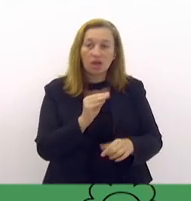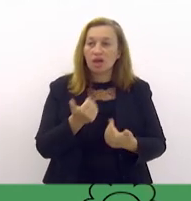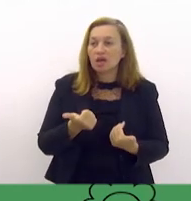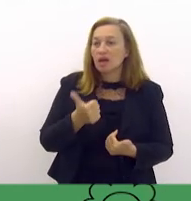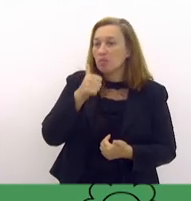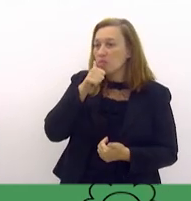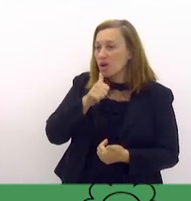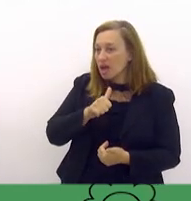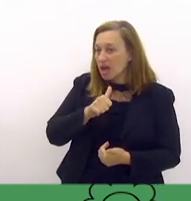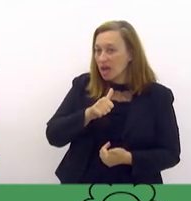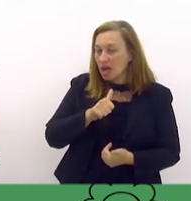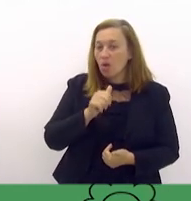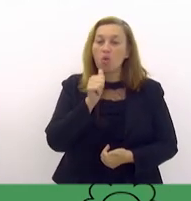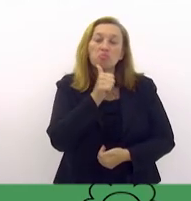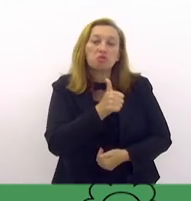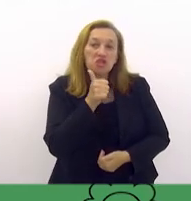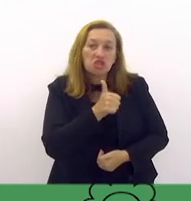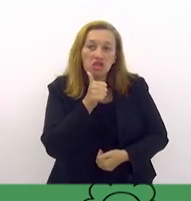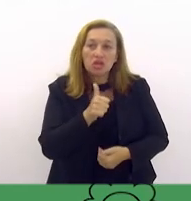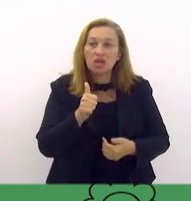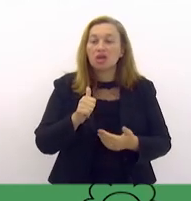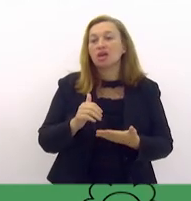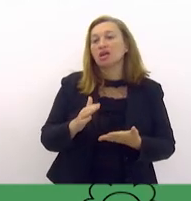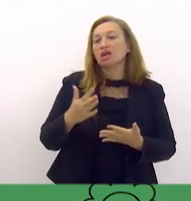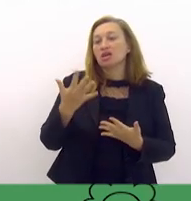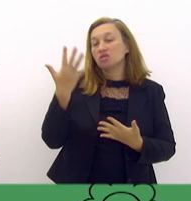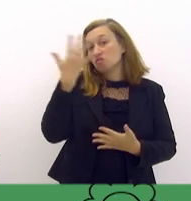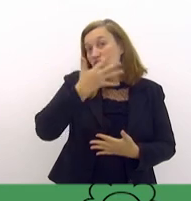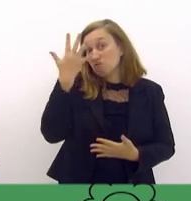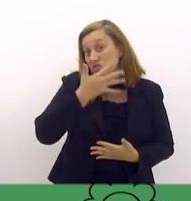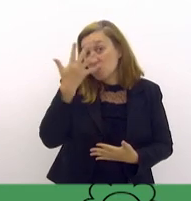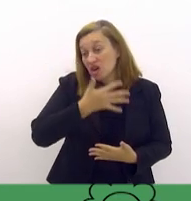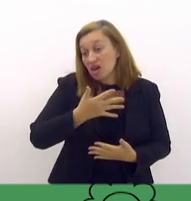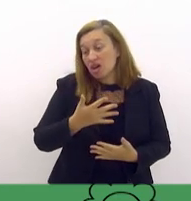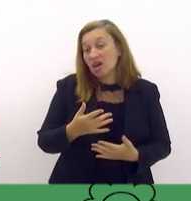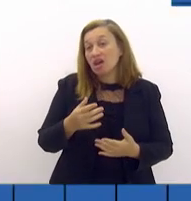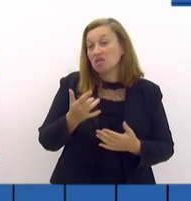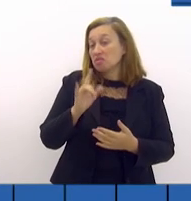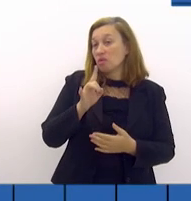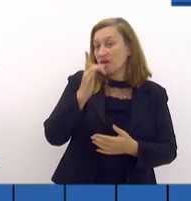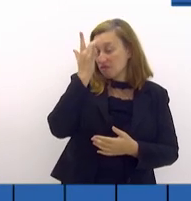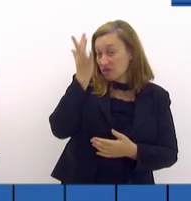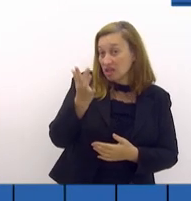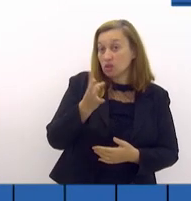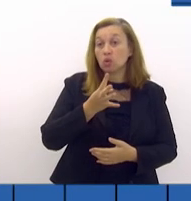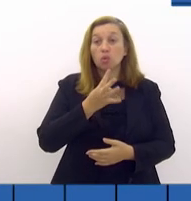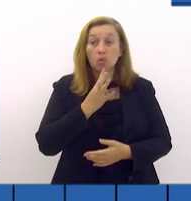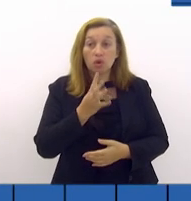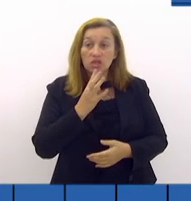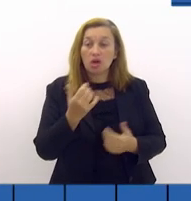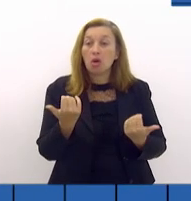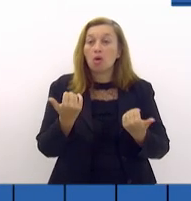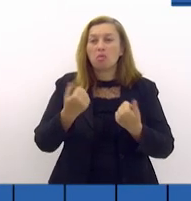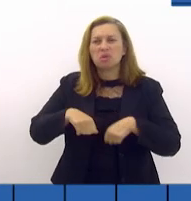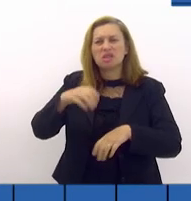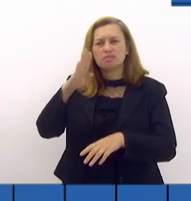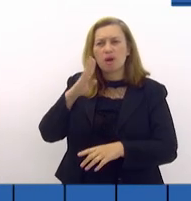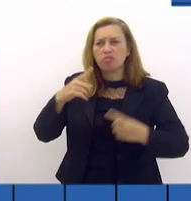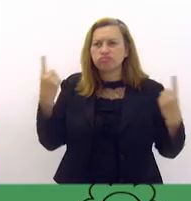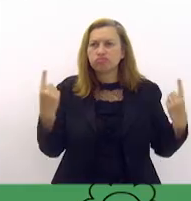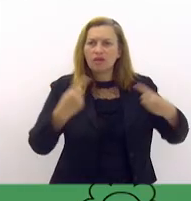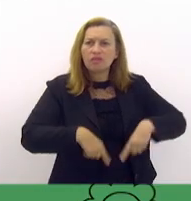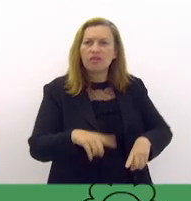mulher, e que também muitas vezes é invisível e nem sempre fácil de ser reconhecido. E aí o principal